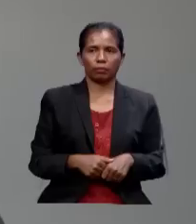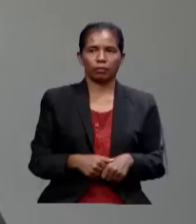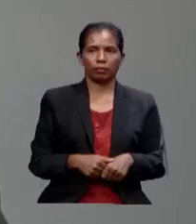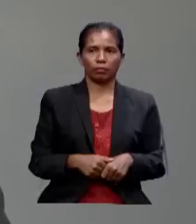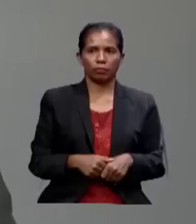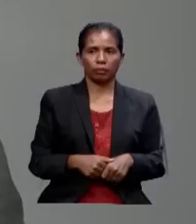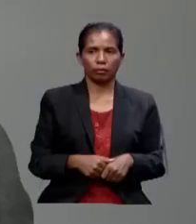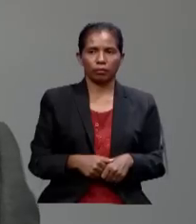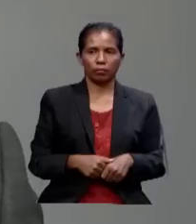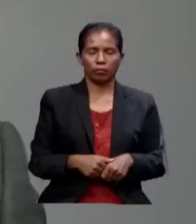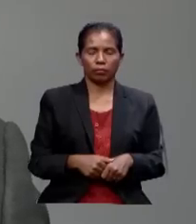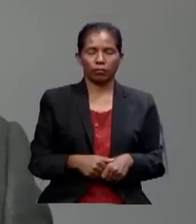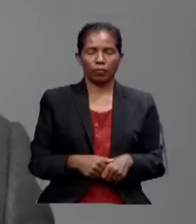together.